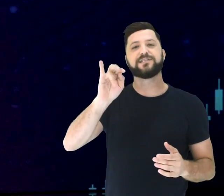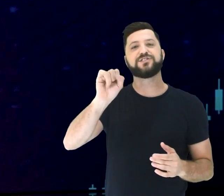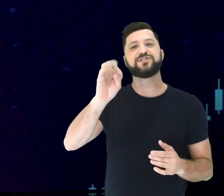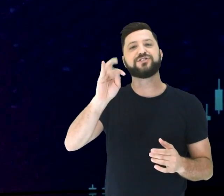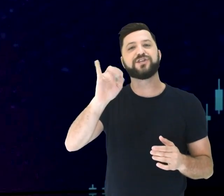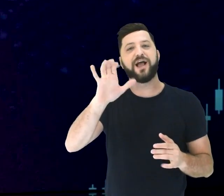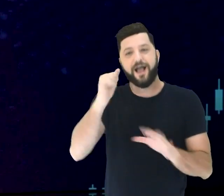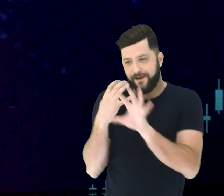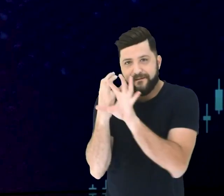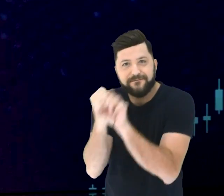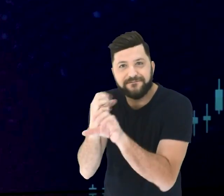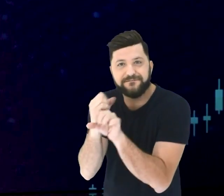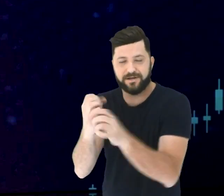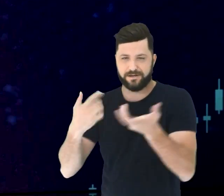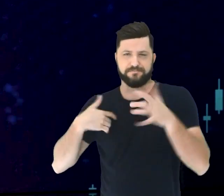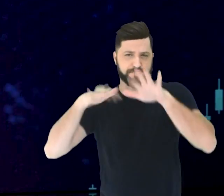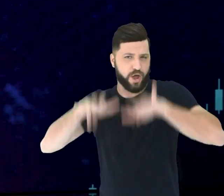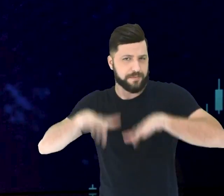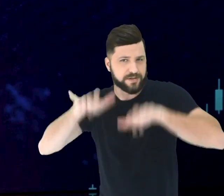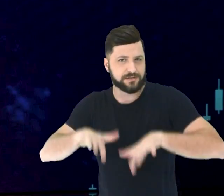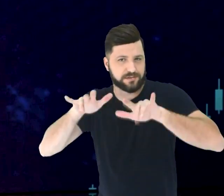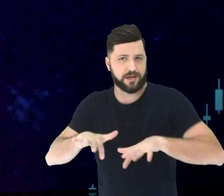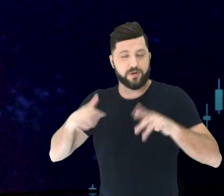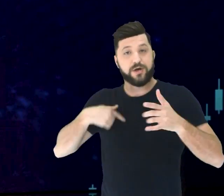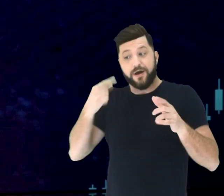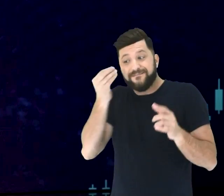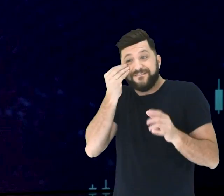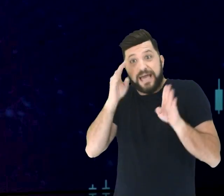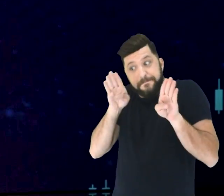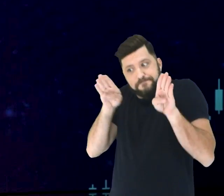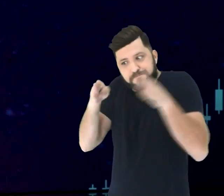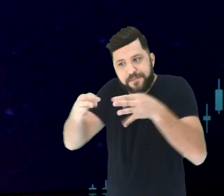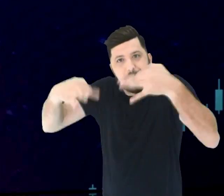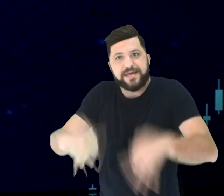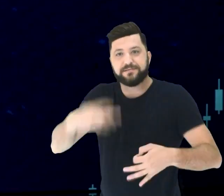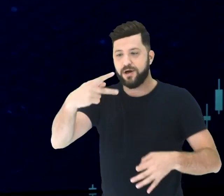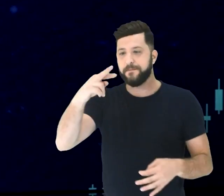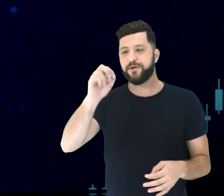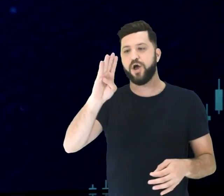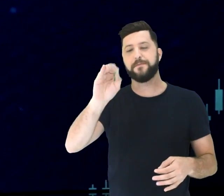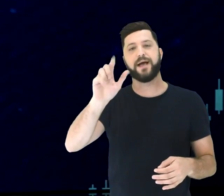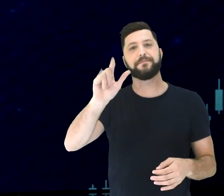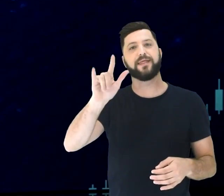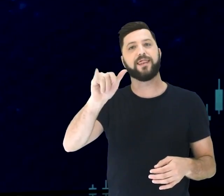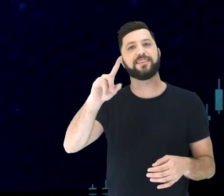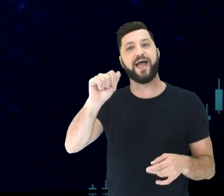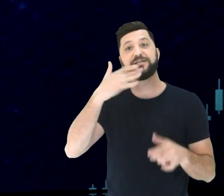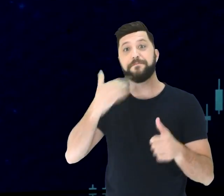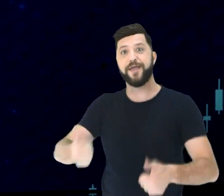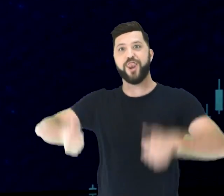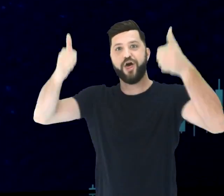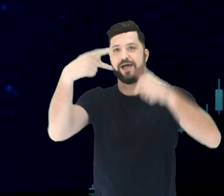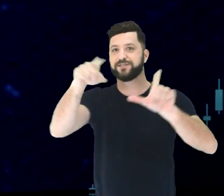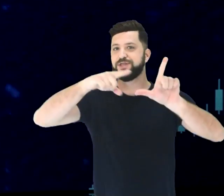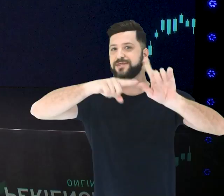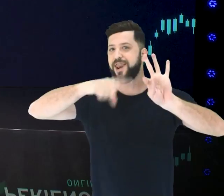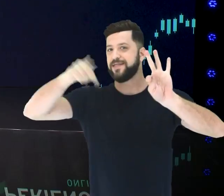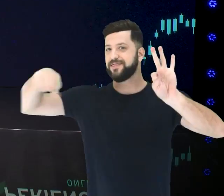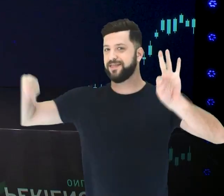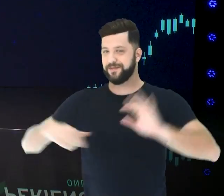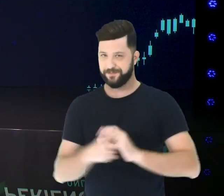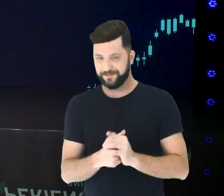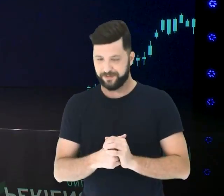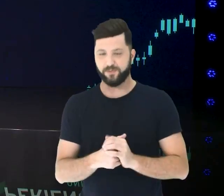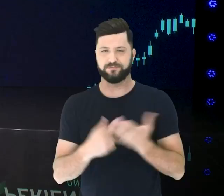para elaborar um método operacional sólido e pautada em probabilidade Então vão para tela vamos lá tipo a gente tem bastante coisa para falar hoje